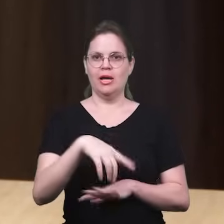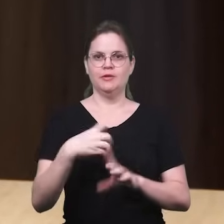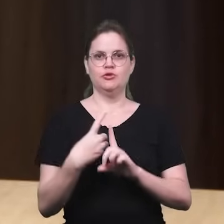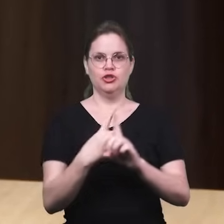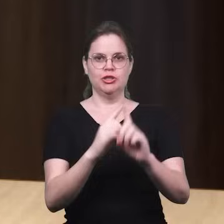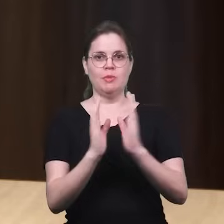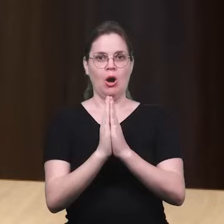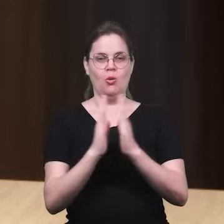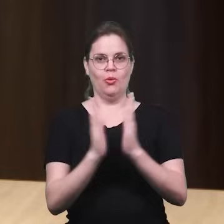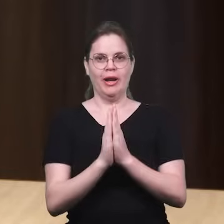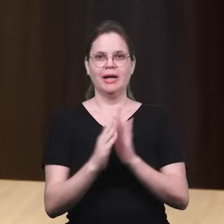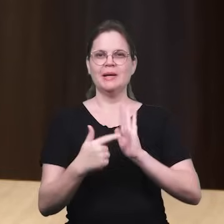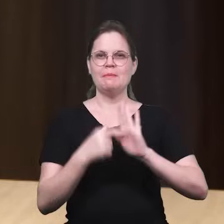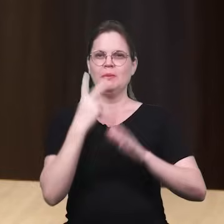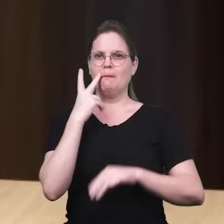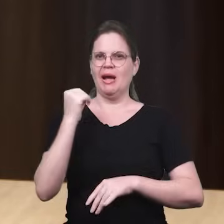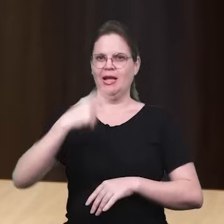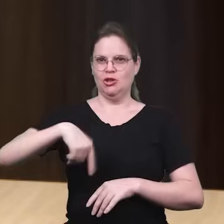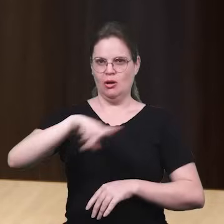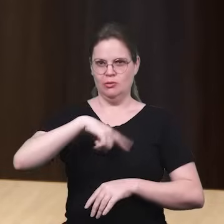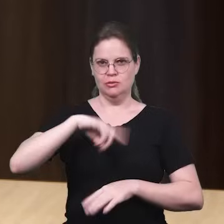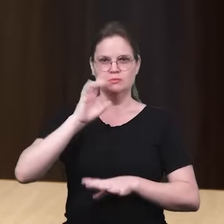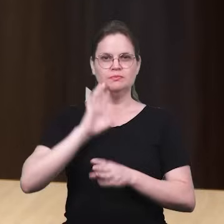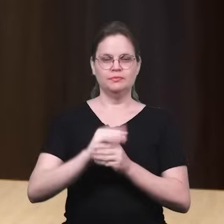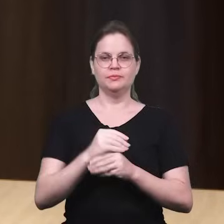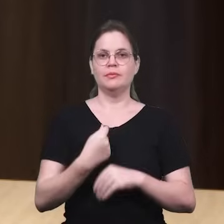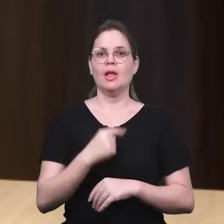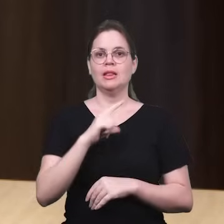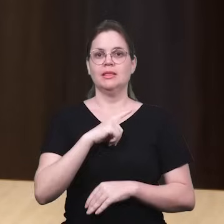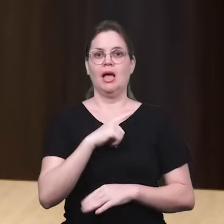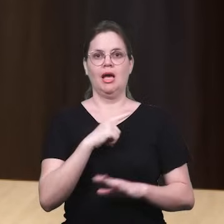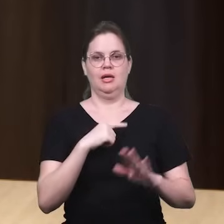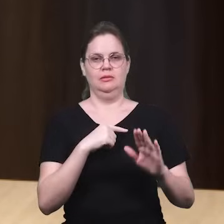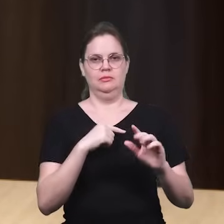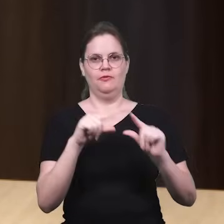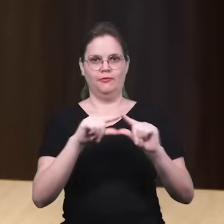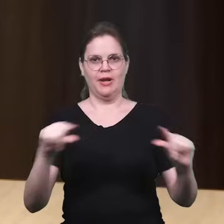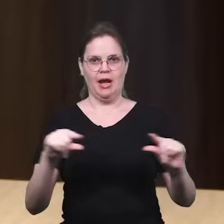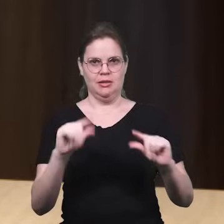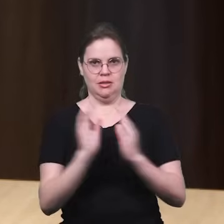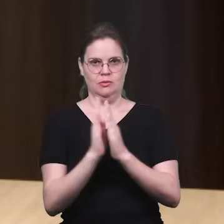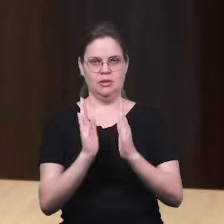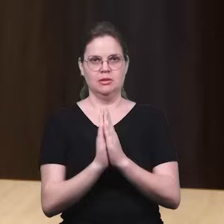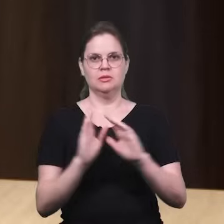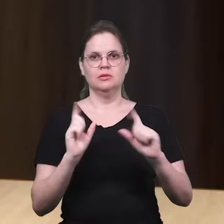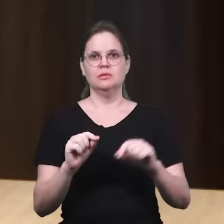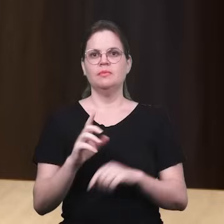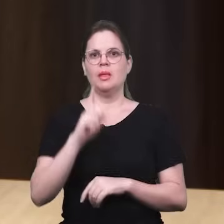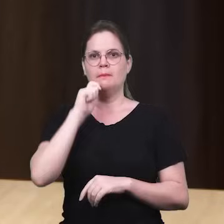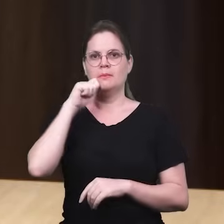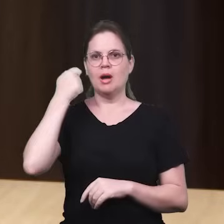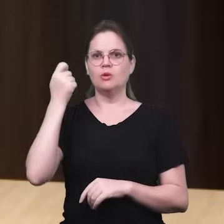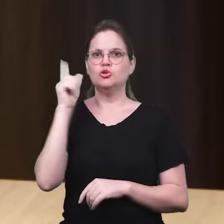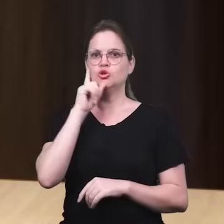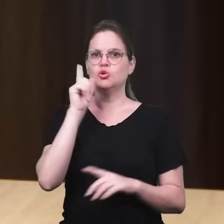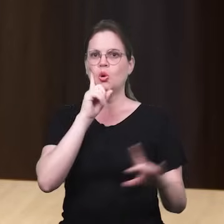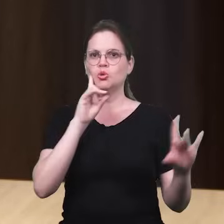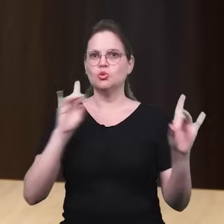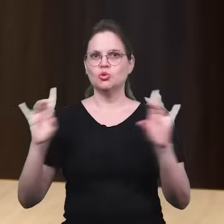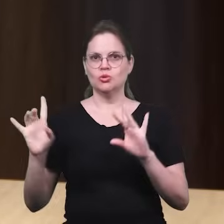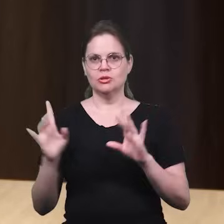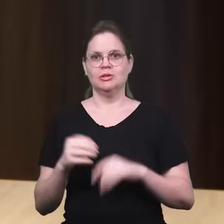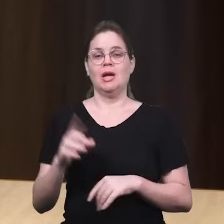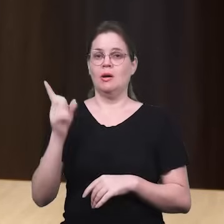começa dessa maneira, ele fala num trecho da oração exatamente isso. O pão nosso de cada dia,